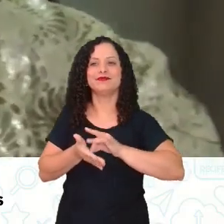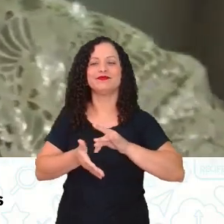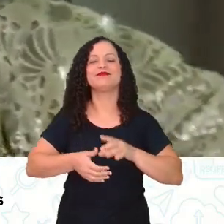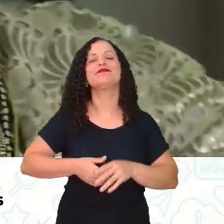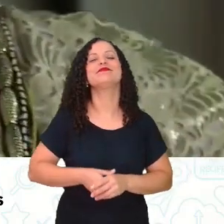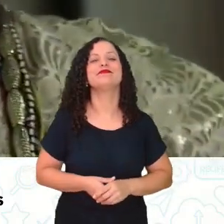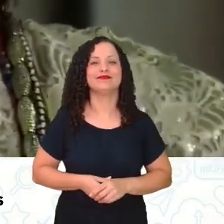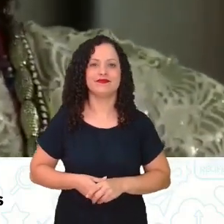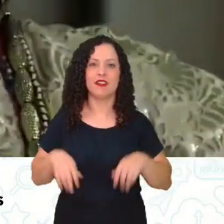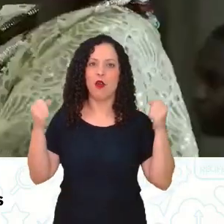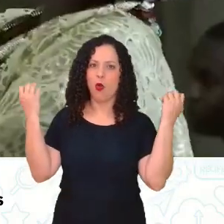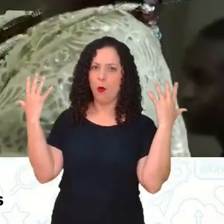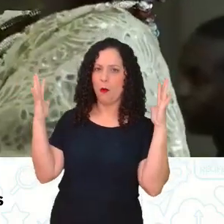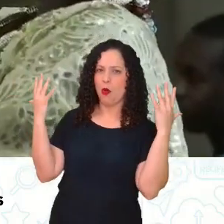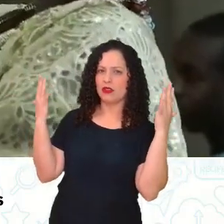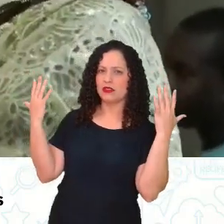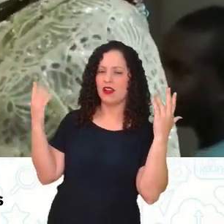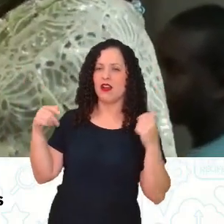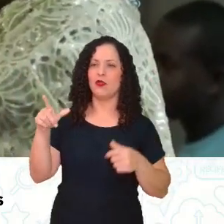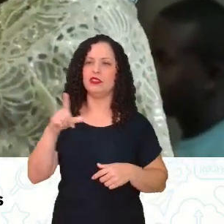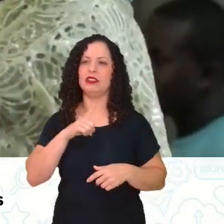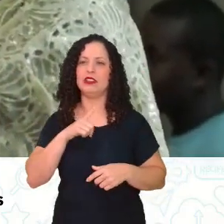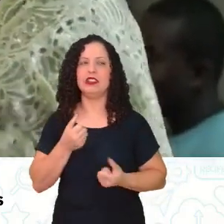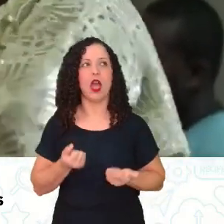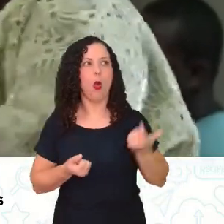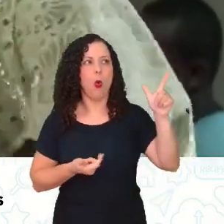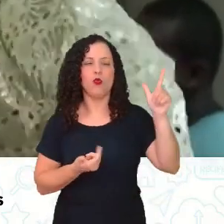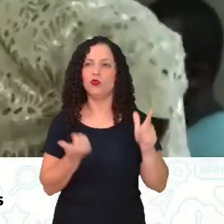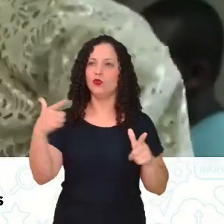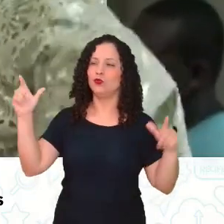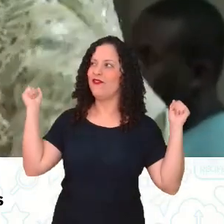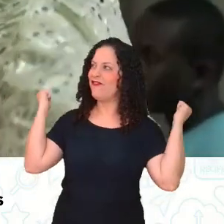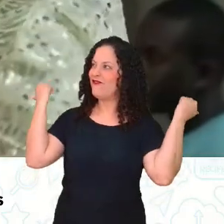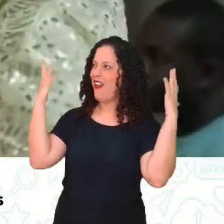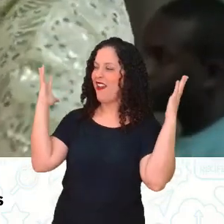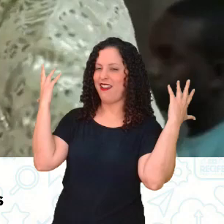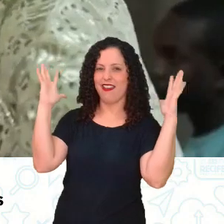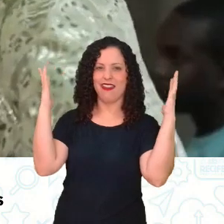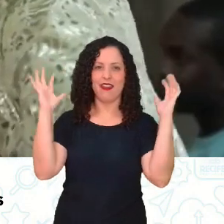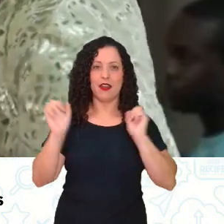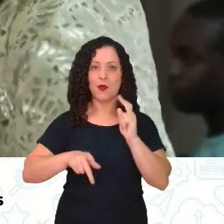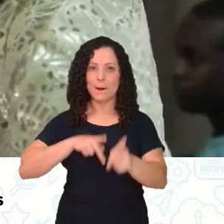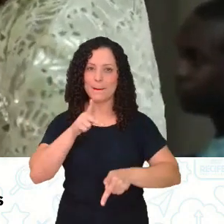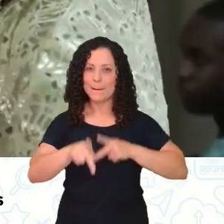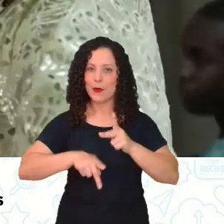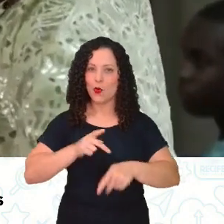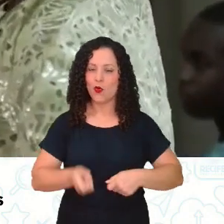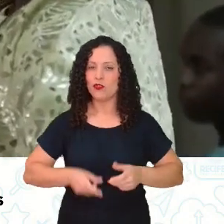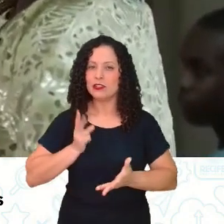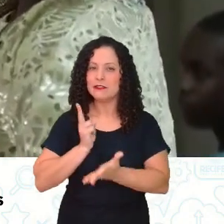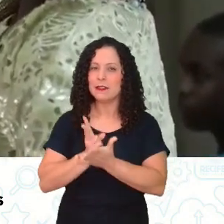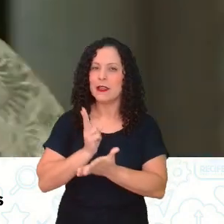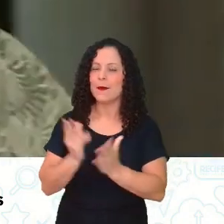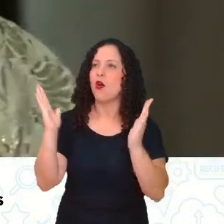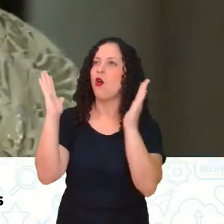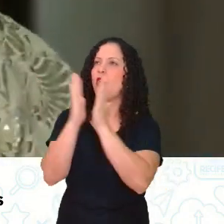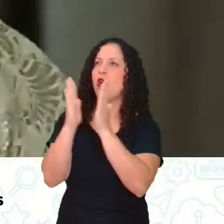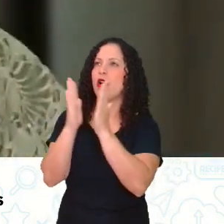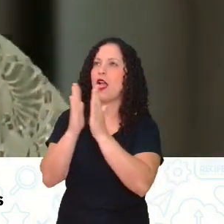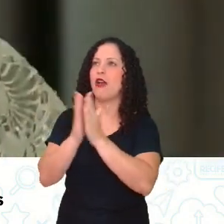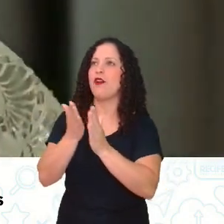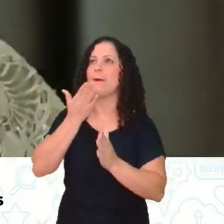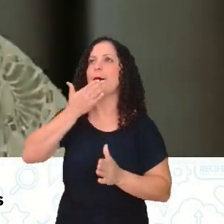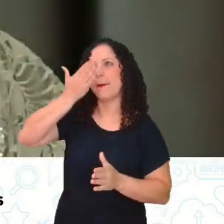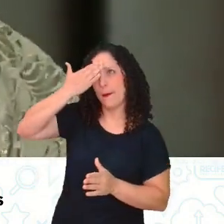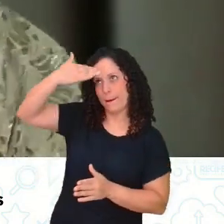nas comemorações do Bonfim, nas outras festas de largo, o nosso povo sempre orava pedindo proteção a Allah.